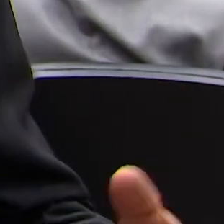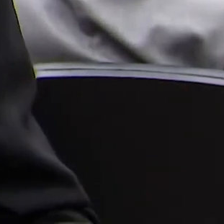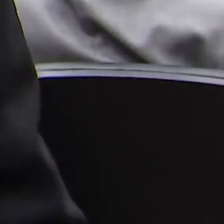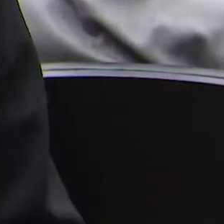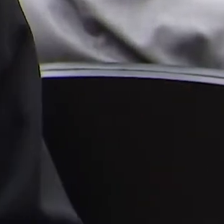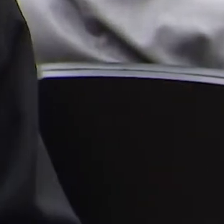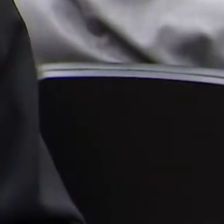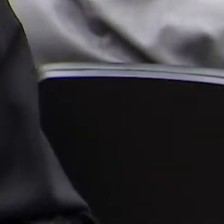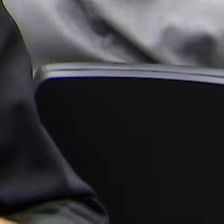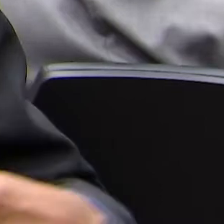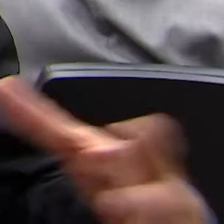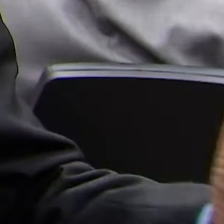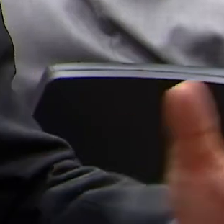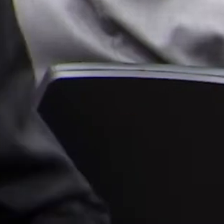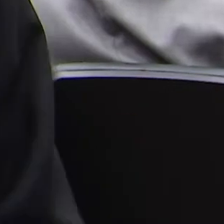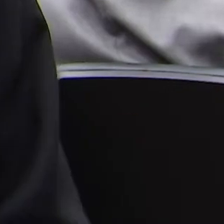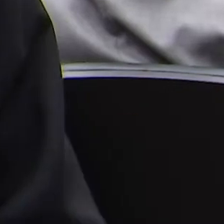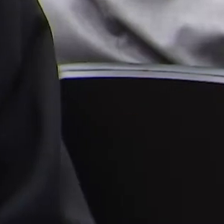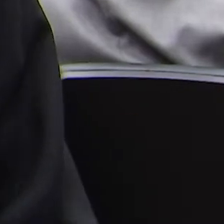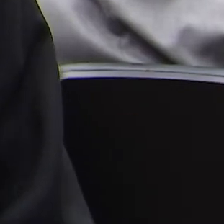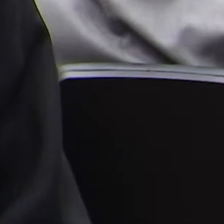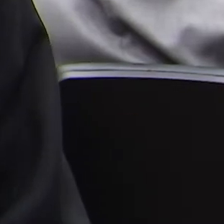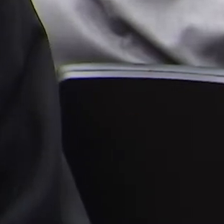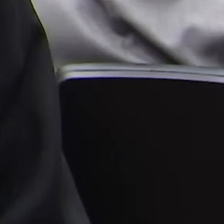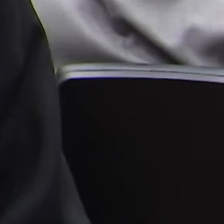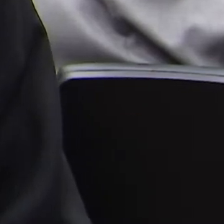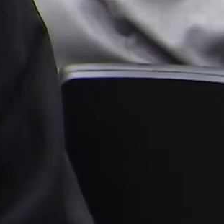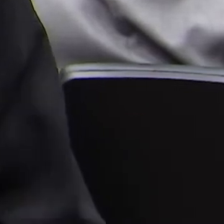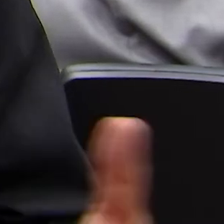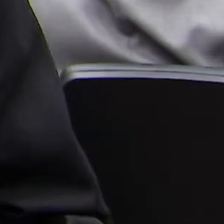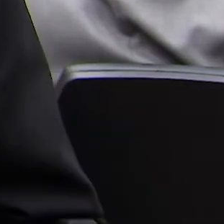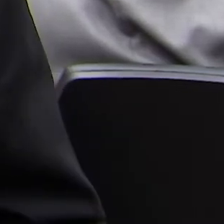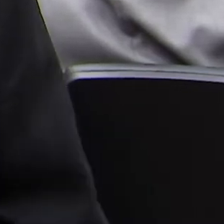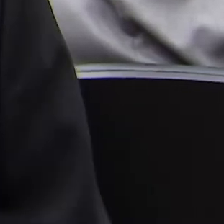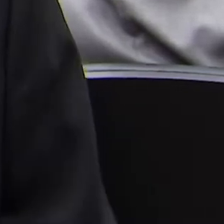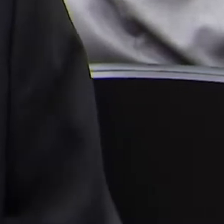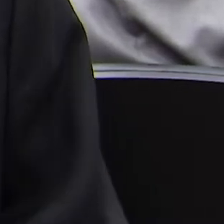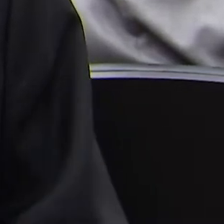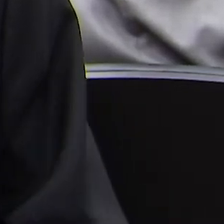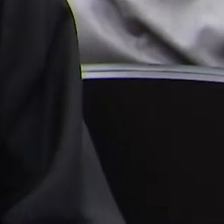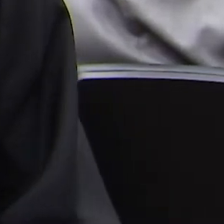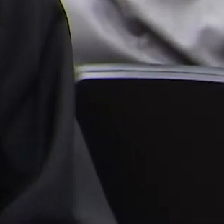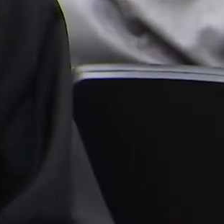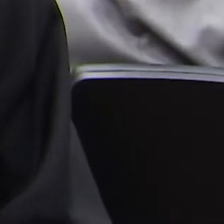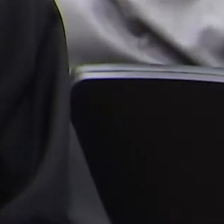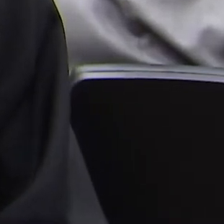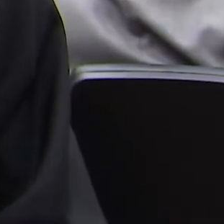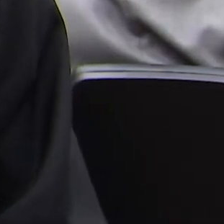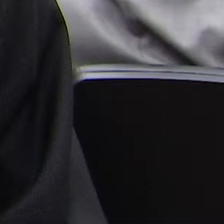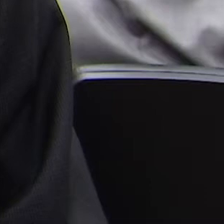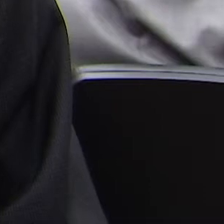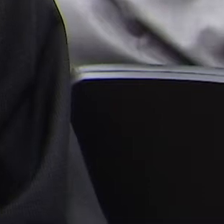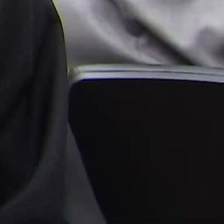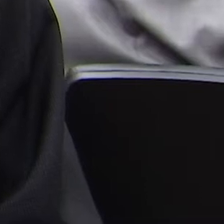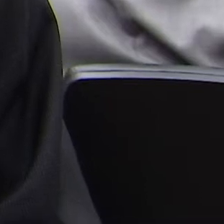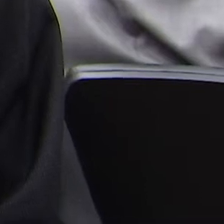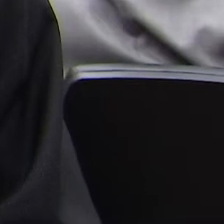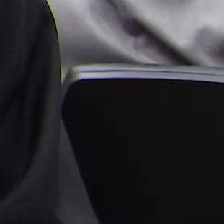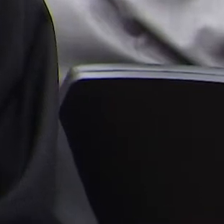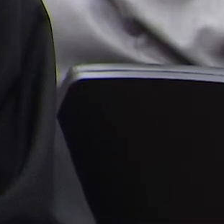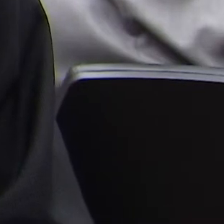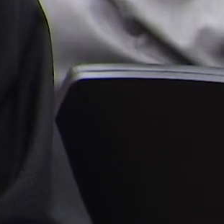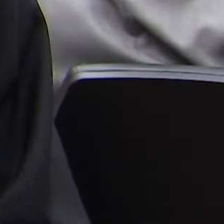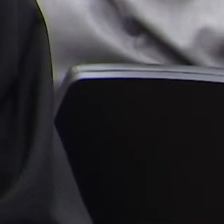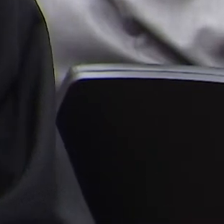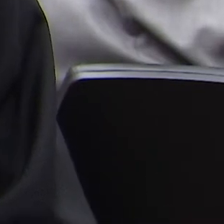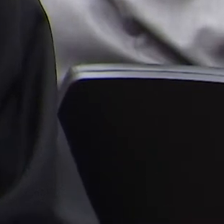de duplicata, enfim, um cartório, registro de imóveis. Você tem muitas funções que